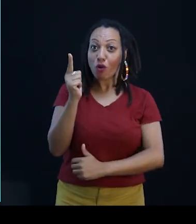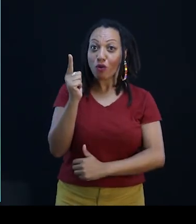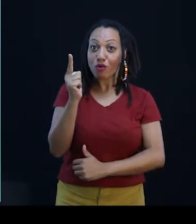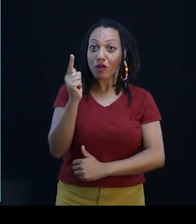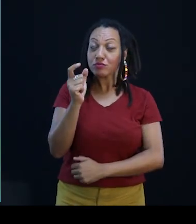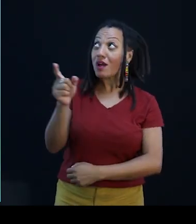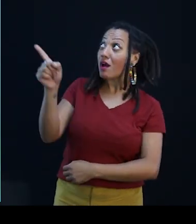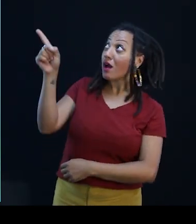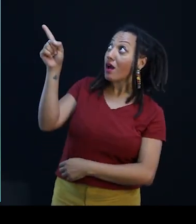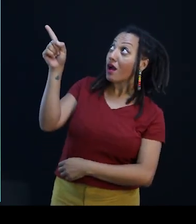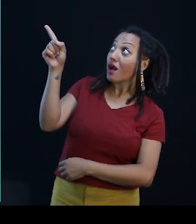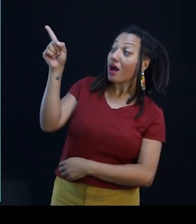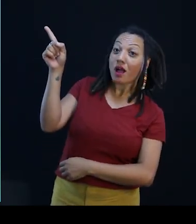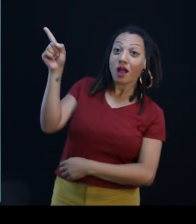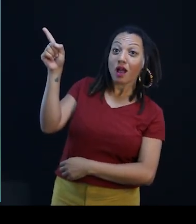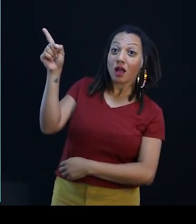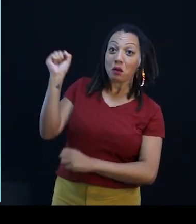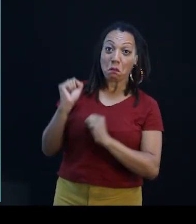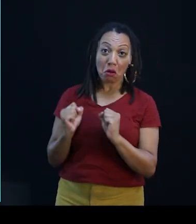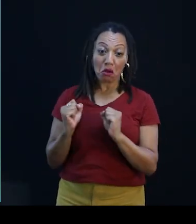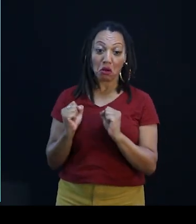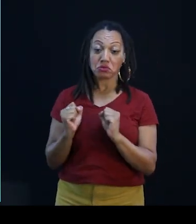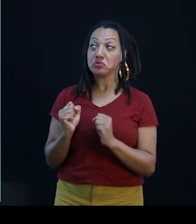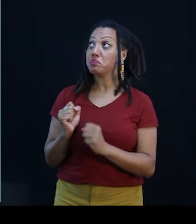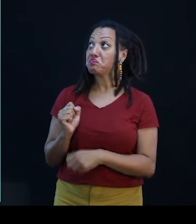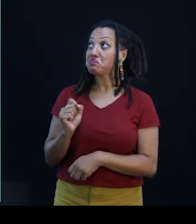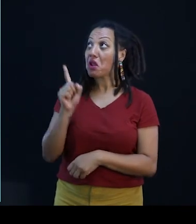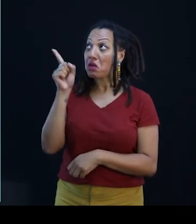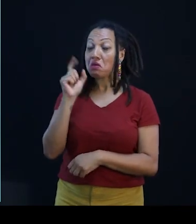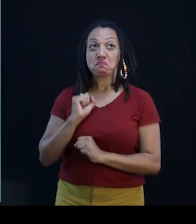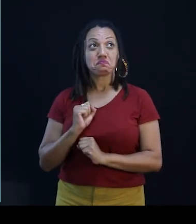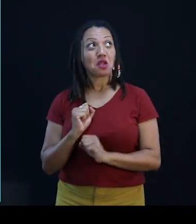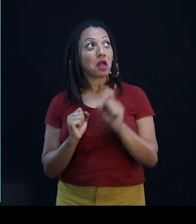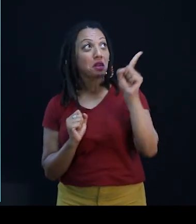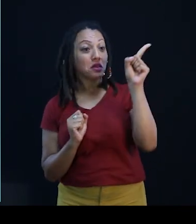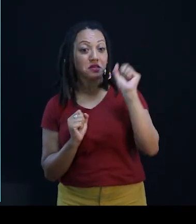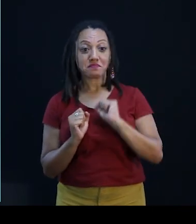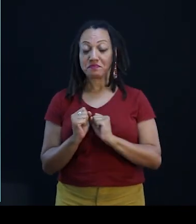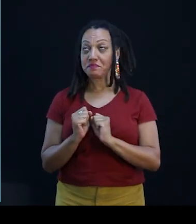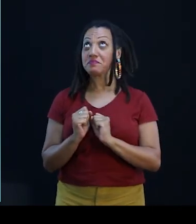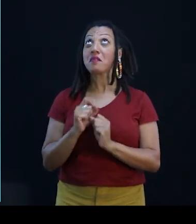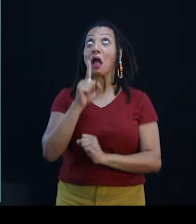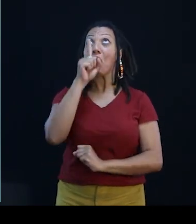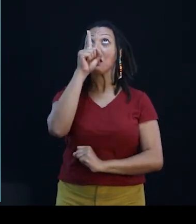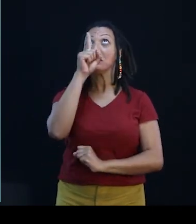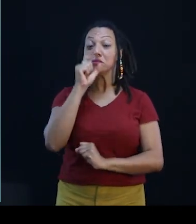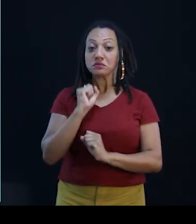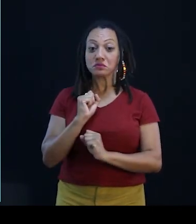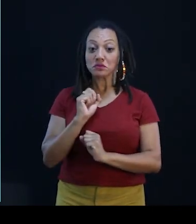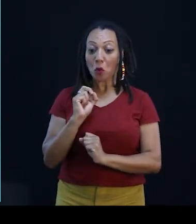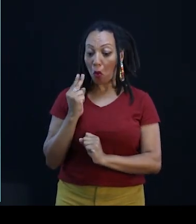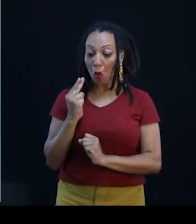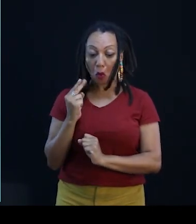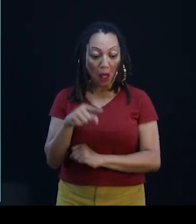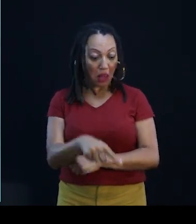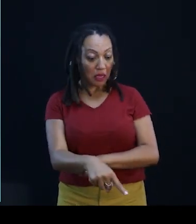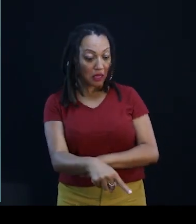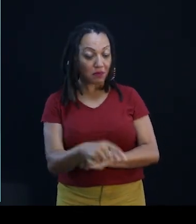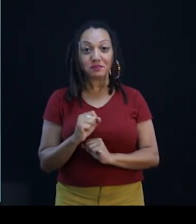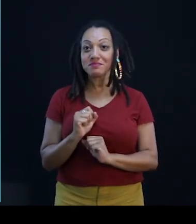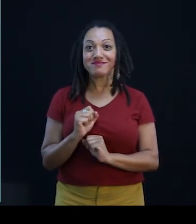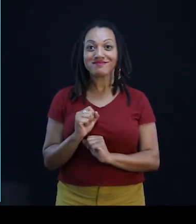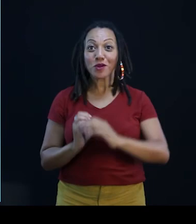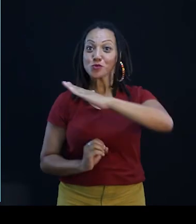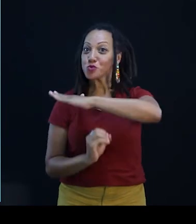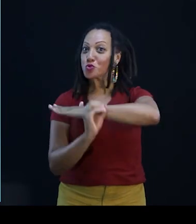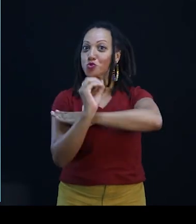E a gente olha lá quando o sol nasce, que pode ser ali, mas pode ser ali também. E que pode ser ali também. E que pode ser até ali também.